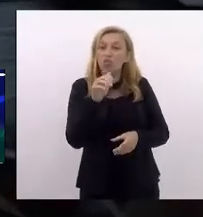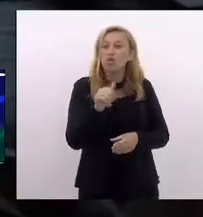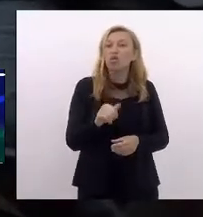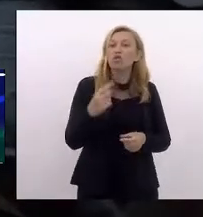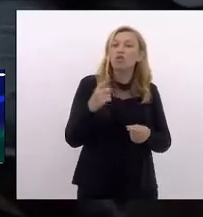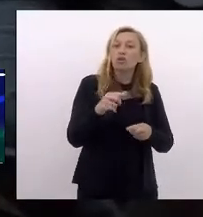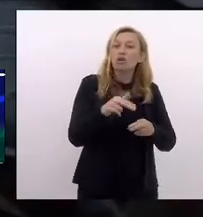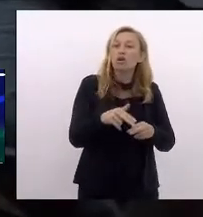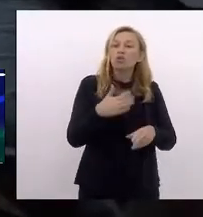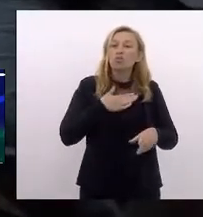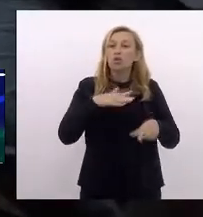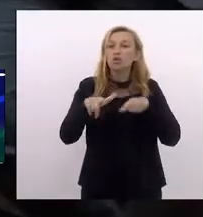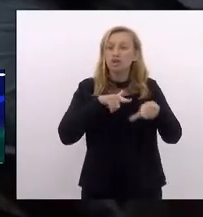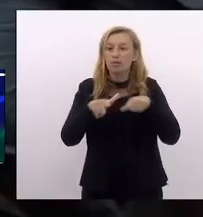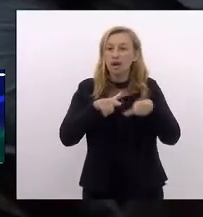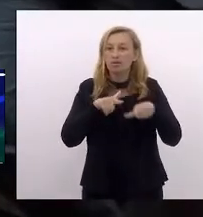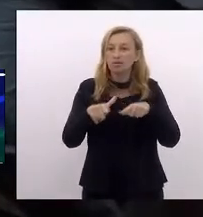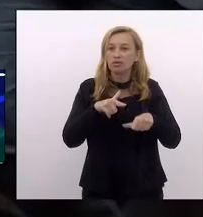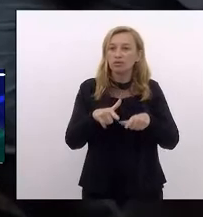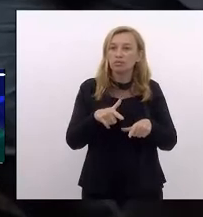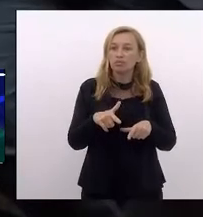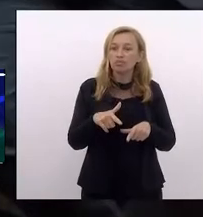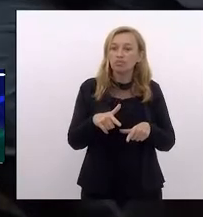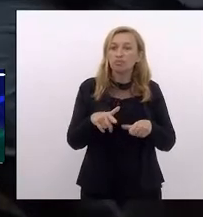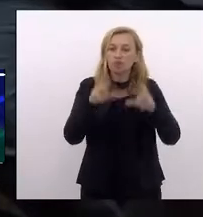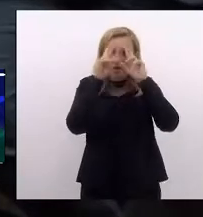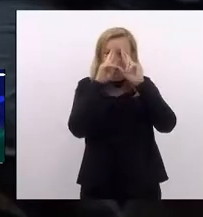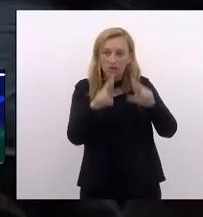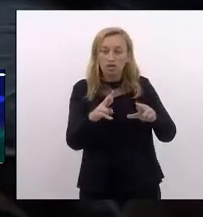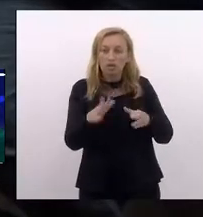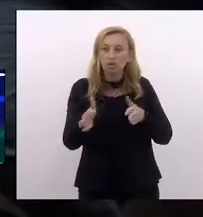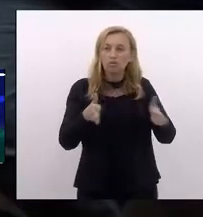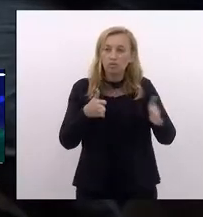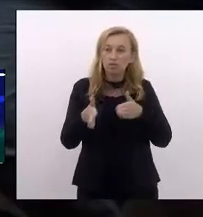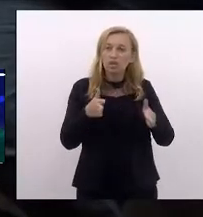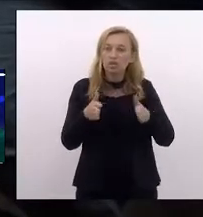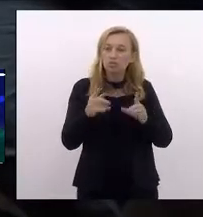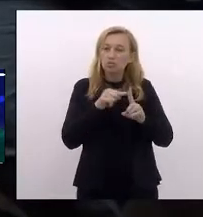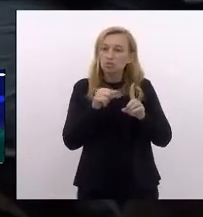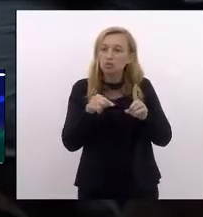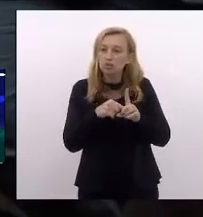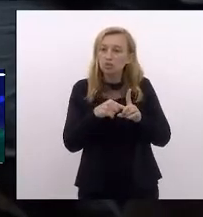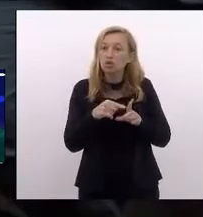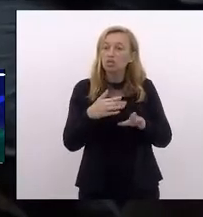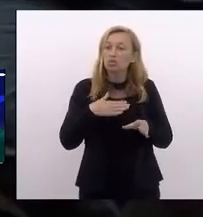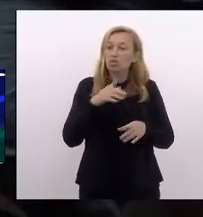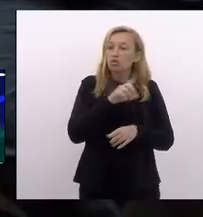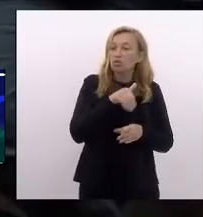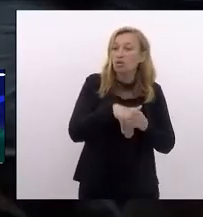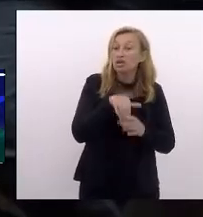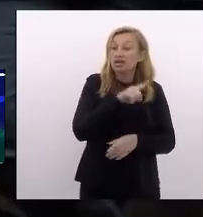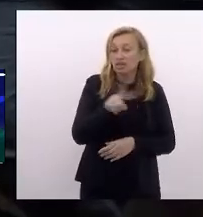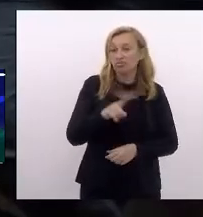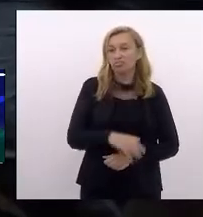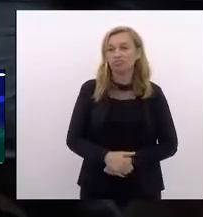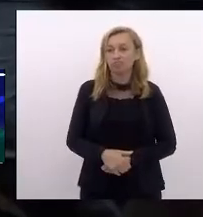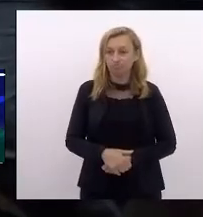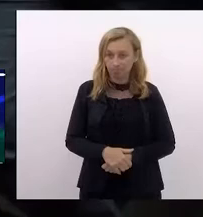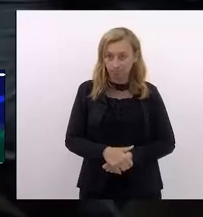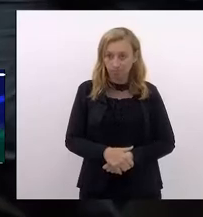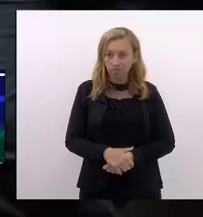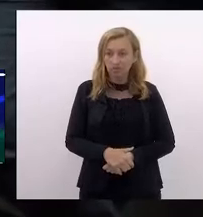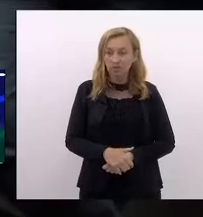por respeito ao meu trabalho para o respeito o meu período de gestação o meu voto E aí